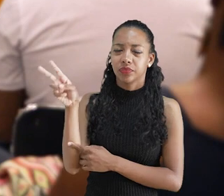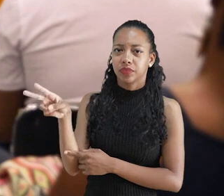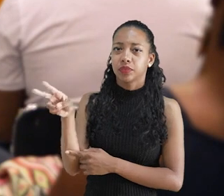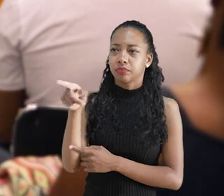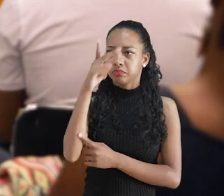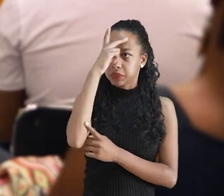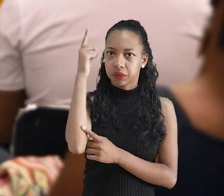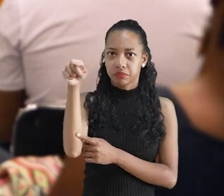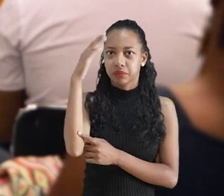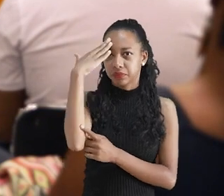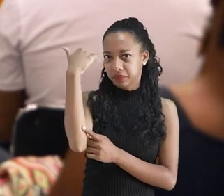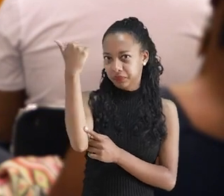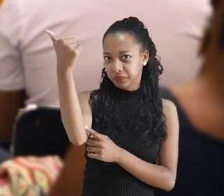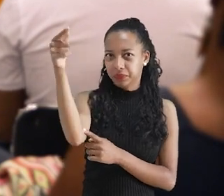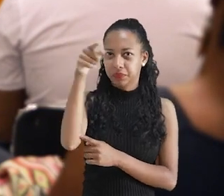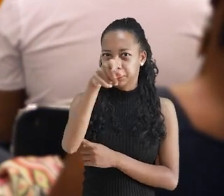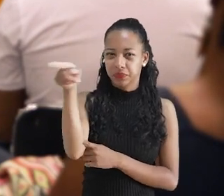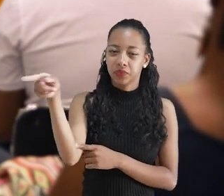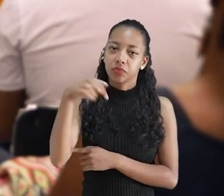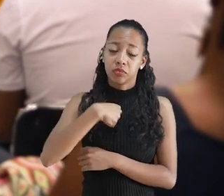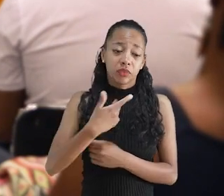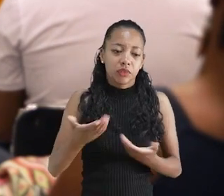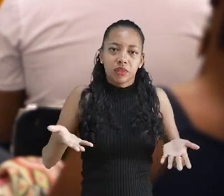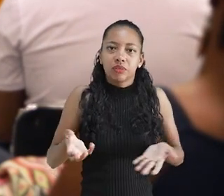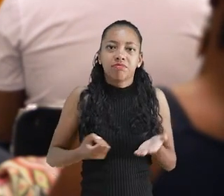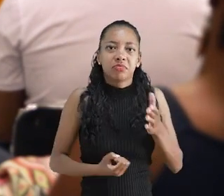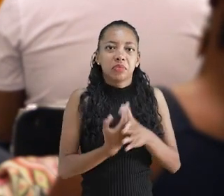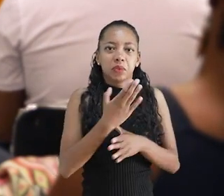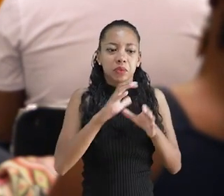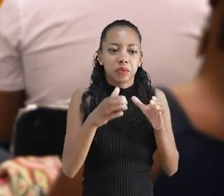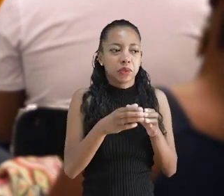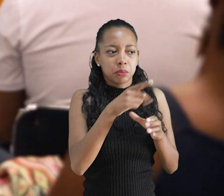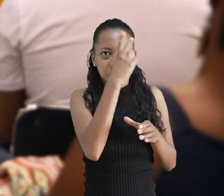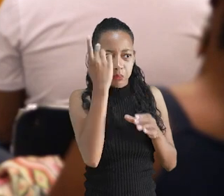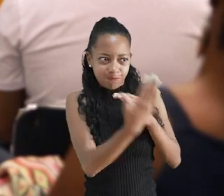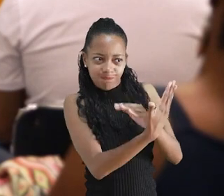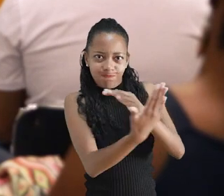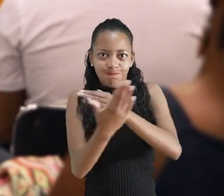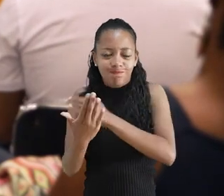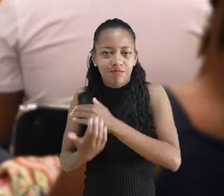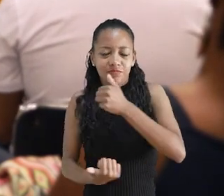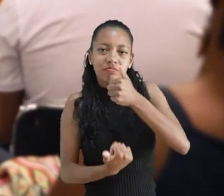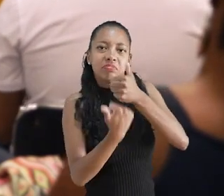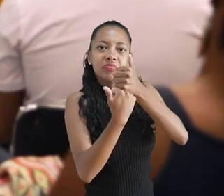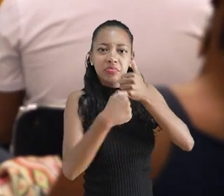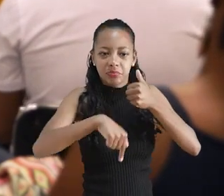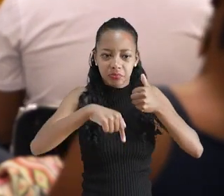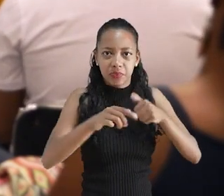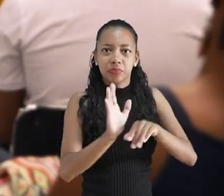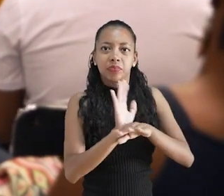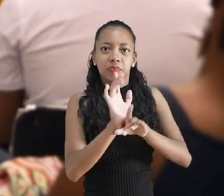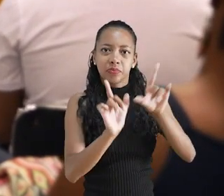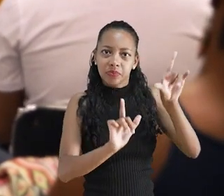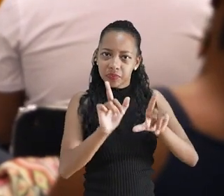modelo que a gente praticamente inventou que é de fazer um cinema coletivo com a colaboração da comunidade com as pessoas e que no